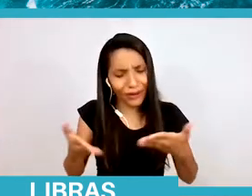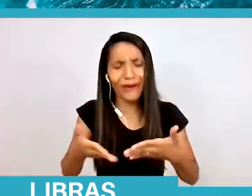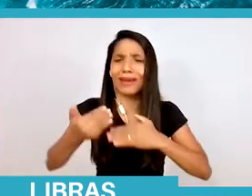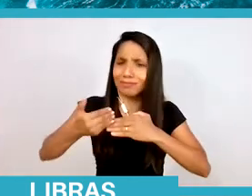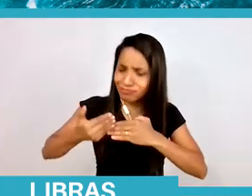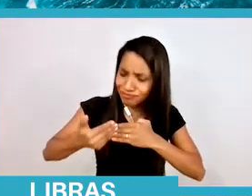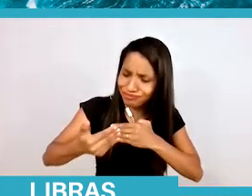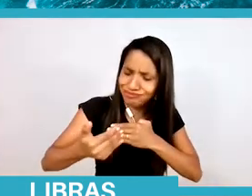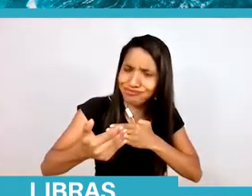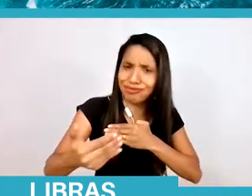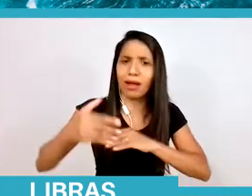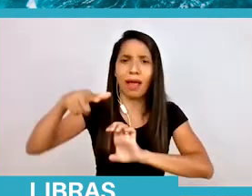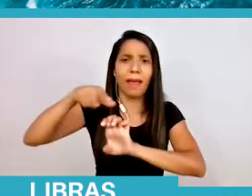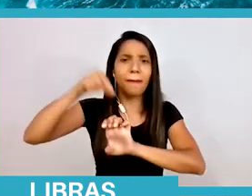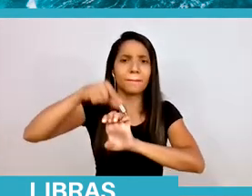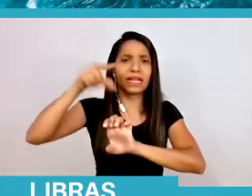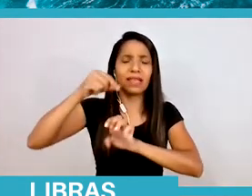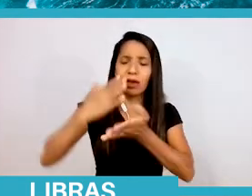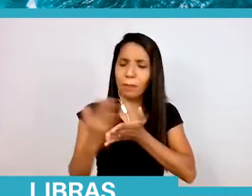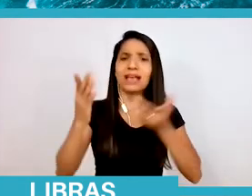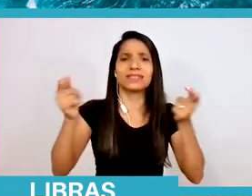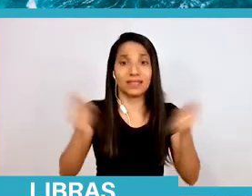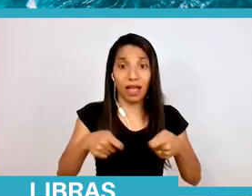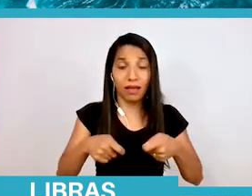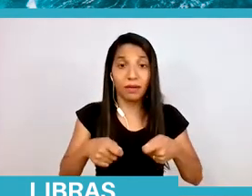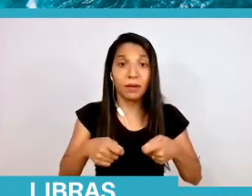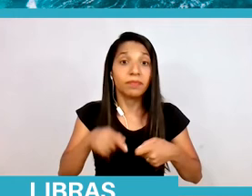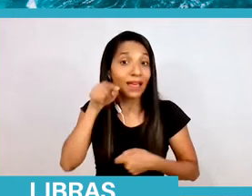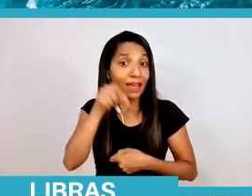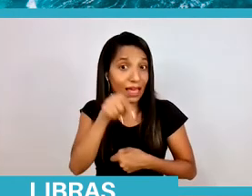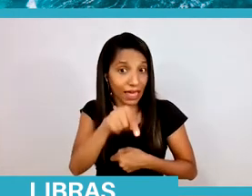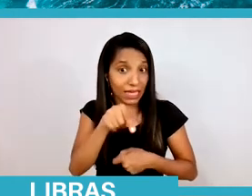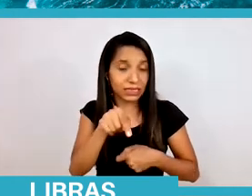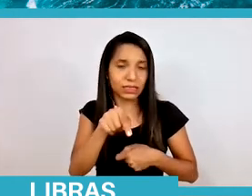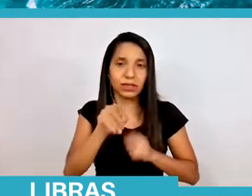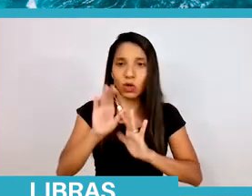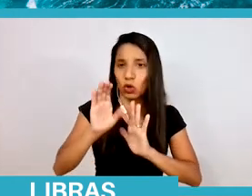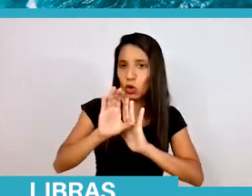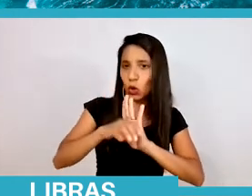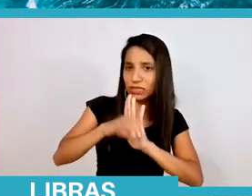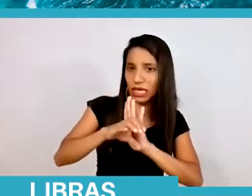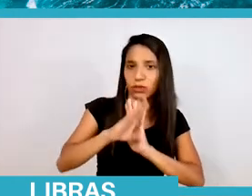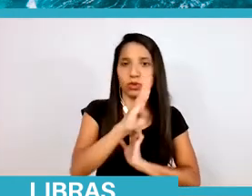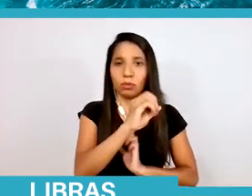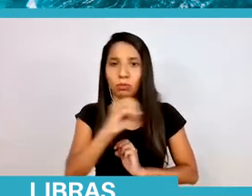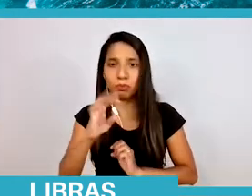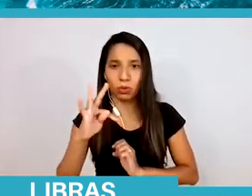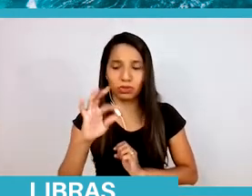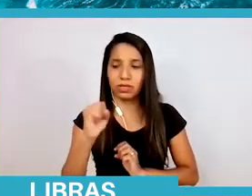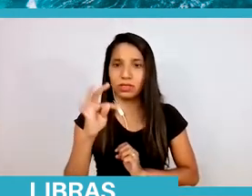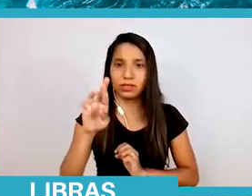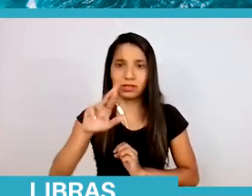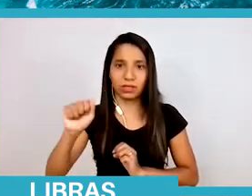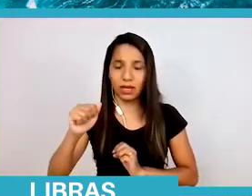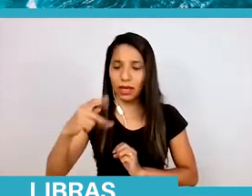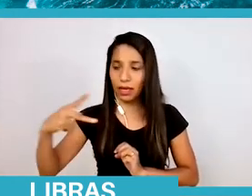estudos, né? No conceito de empreendedorismo bootstrap, não é necessário você tendo que largar os seus estudos para